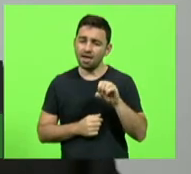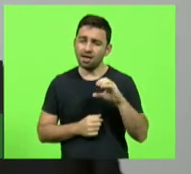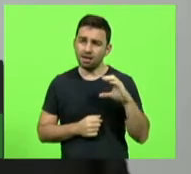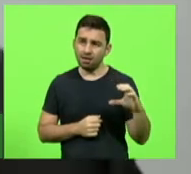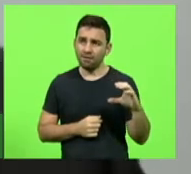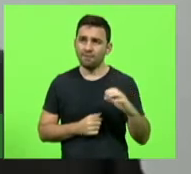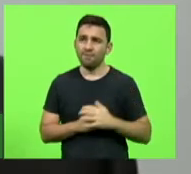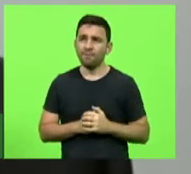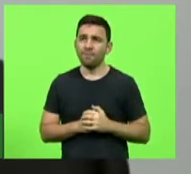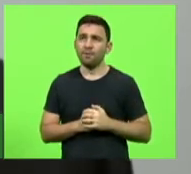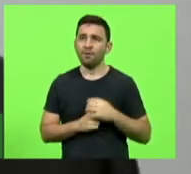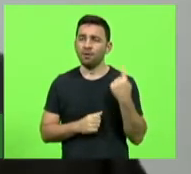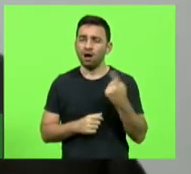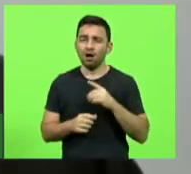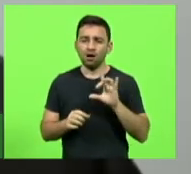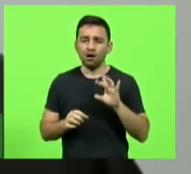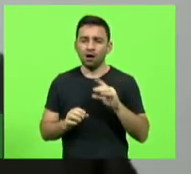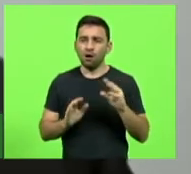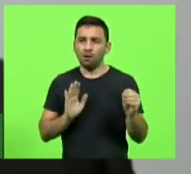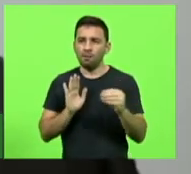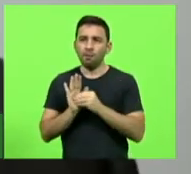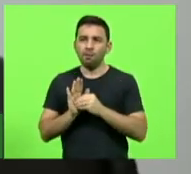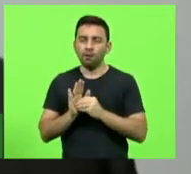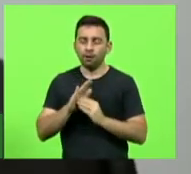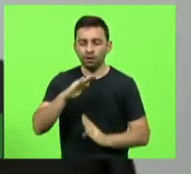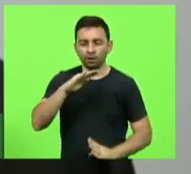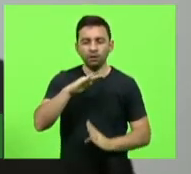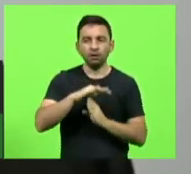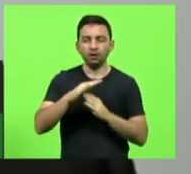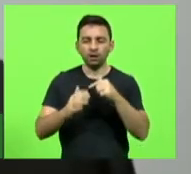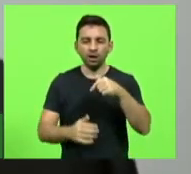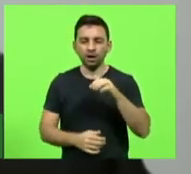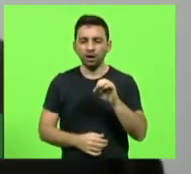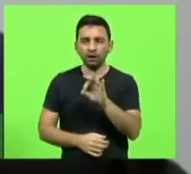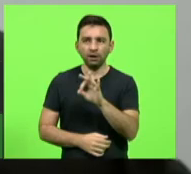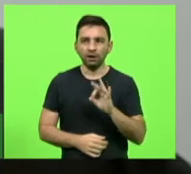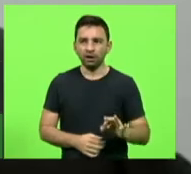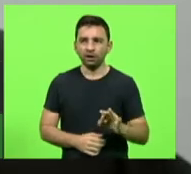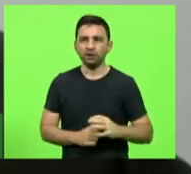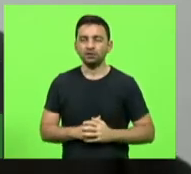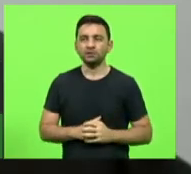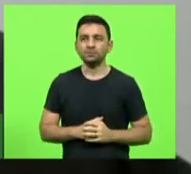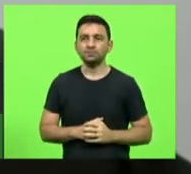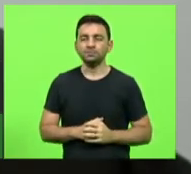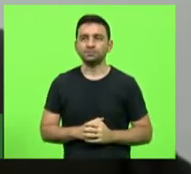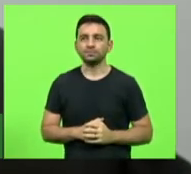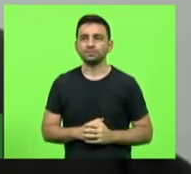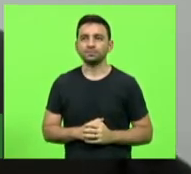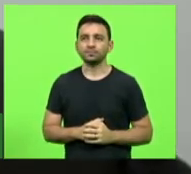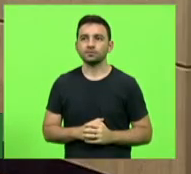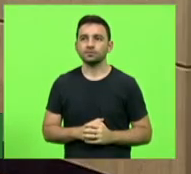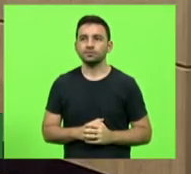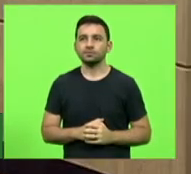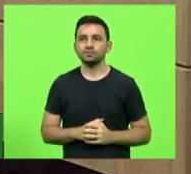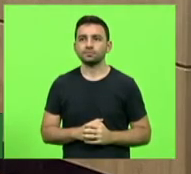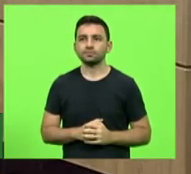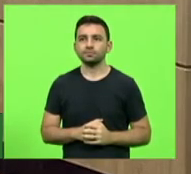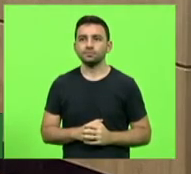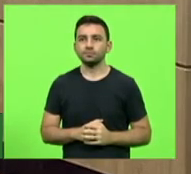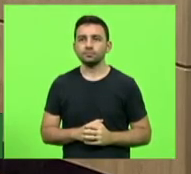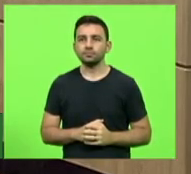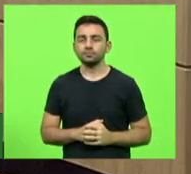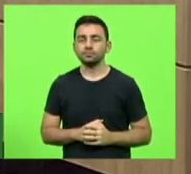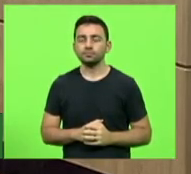nós estamos apenas fixando em 70% e respeitando o Código de Defesa do Consumidor. Para discutir a matéria, presidente.